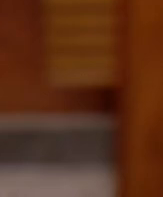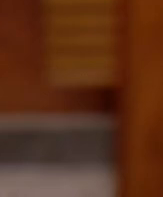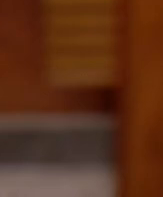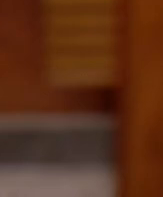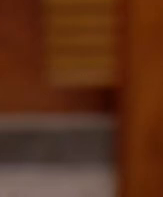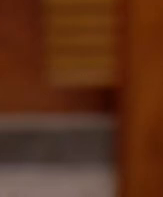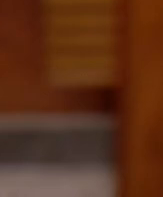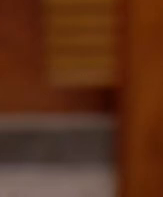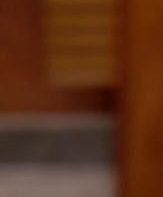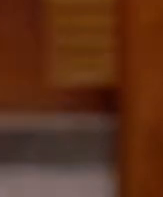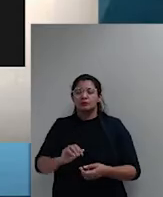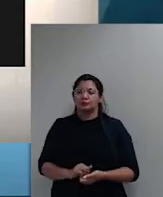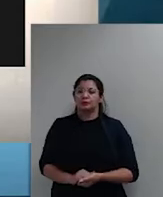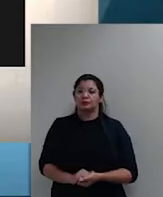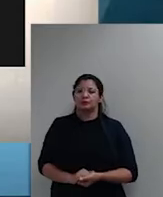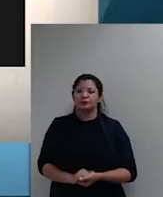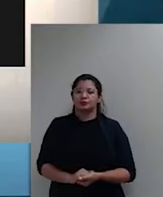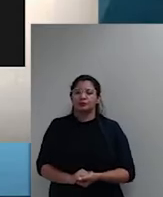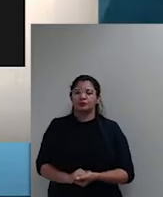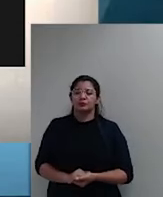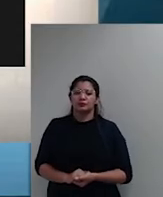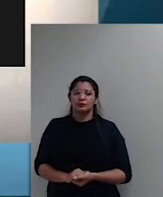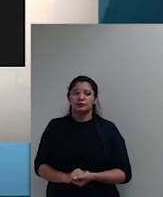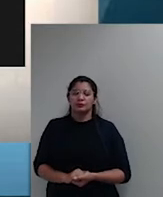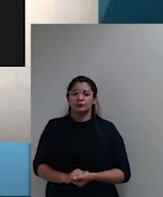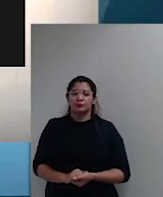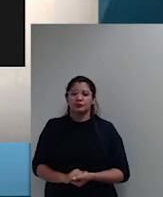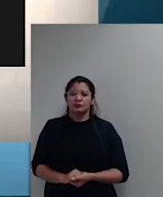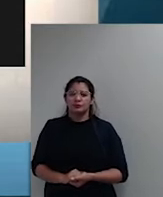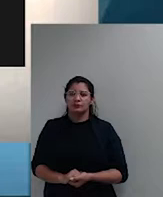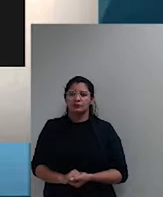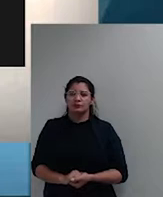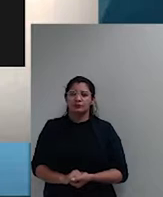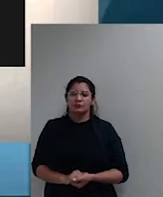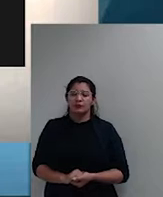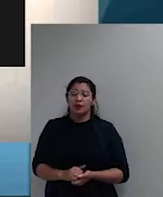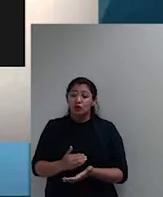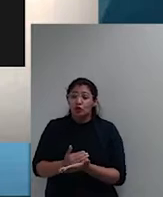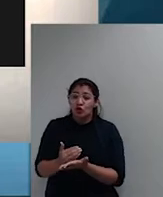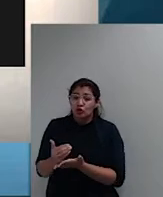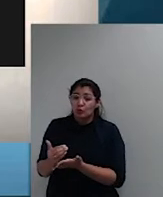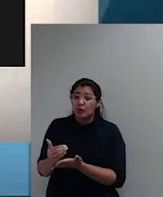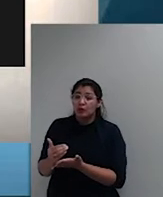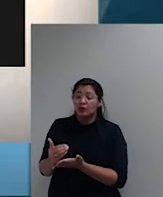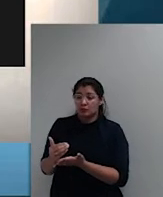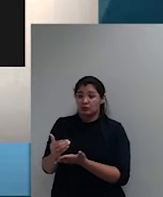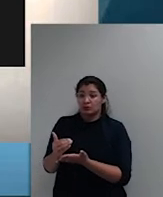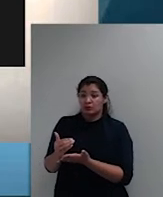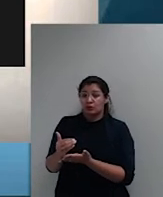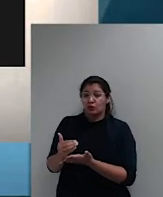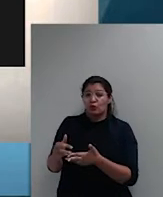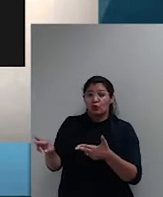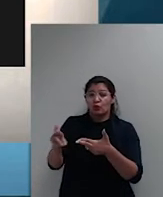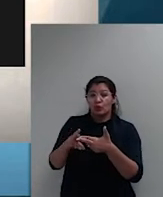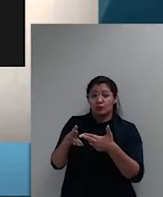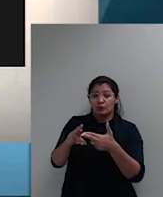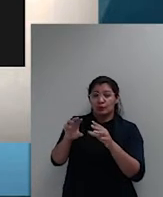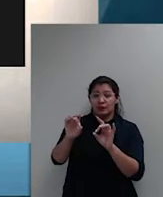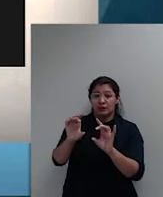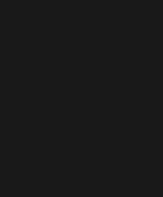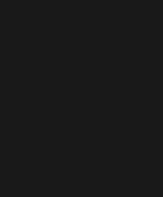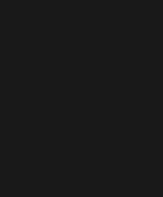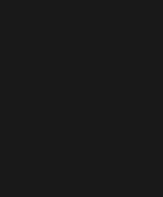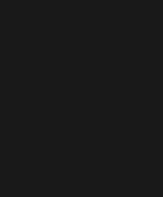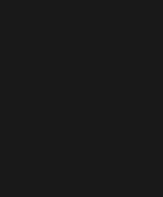sigilo em investigação de tráfico a decisão ocorreu por unanimidade e os ministros entenderam que em razão da natureza